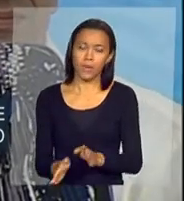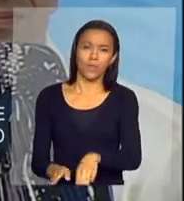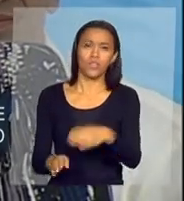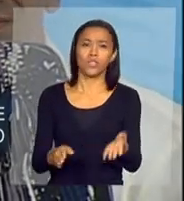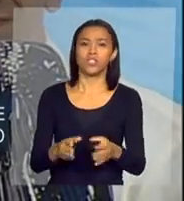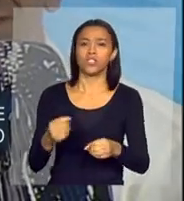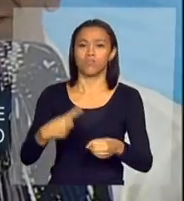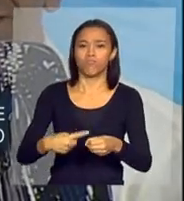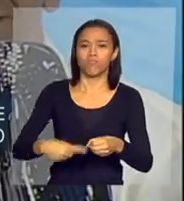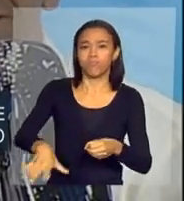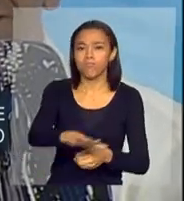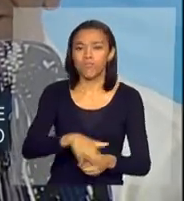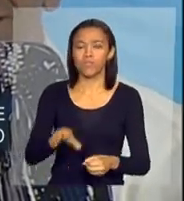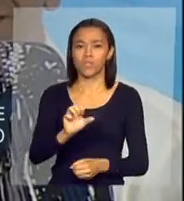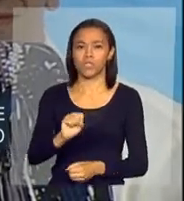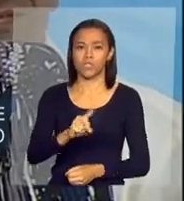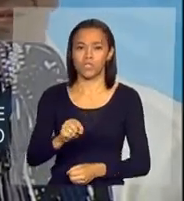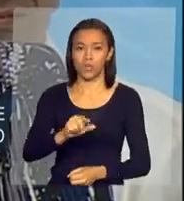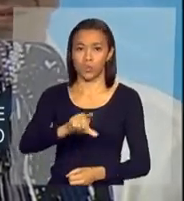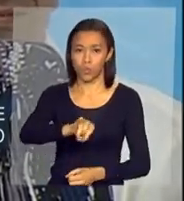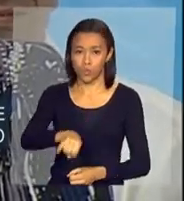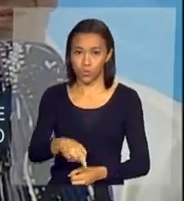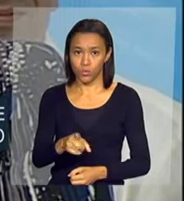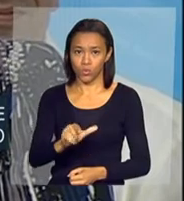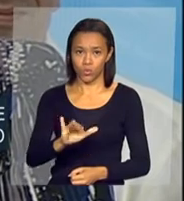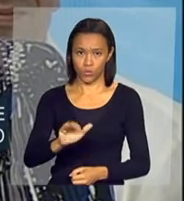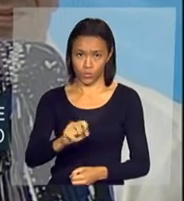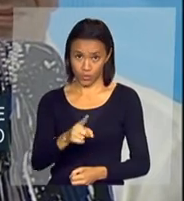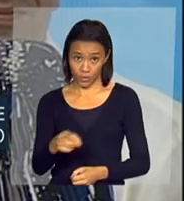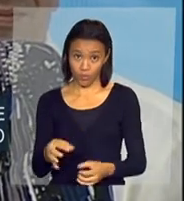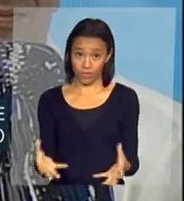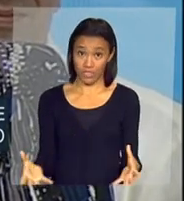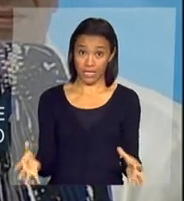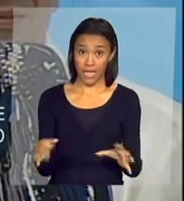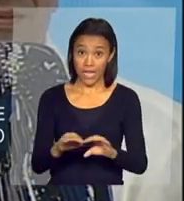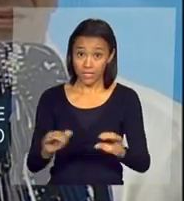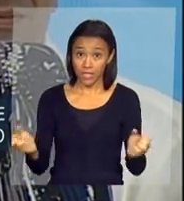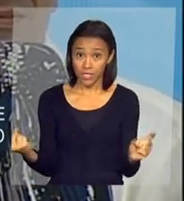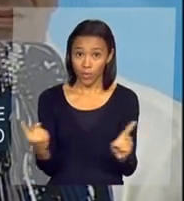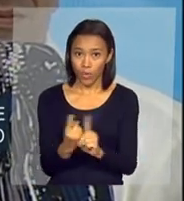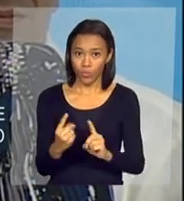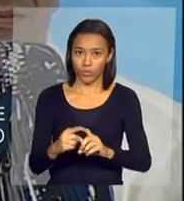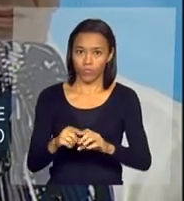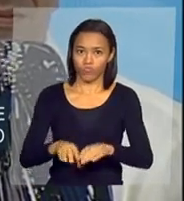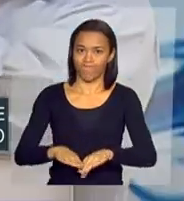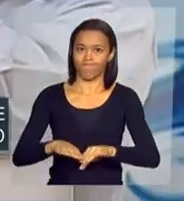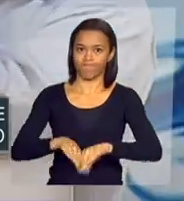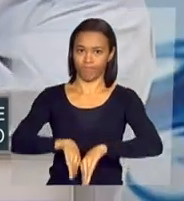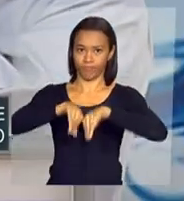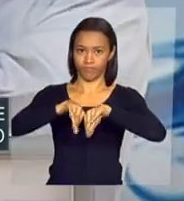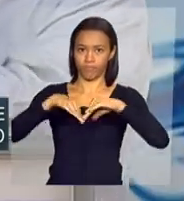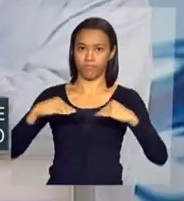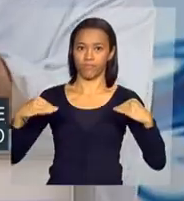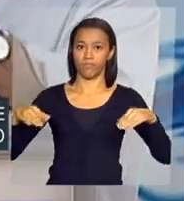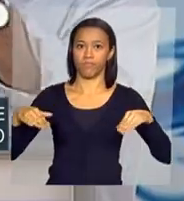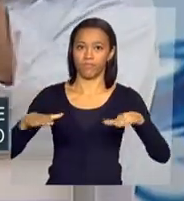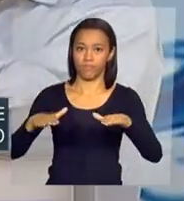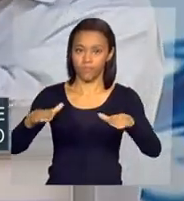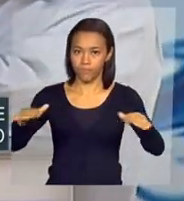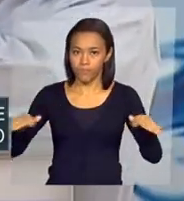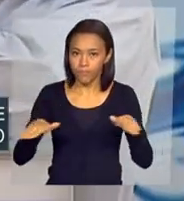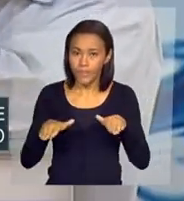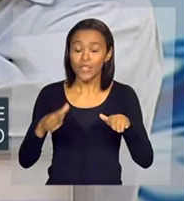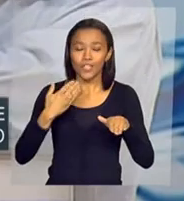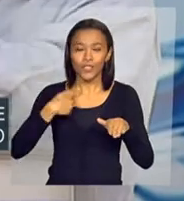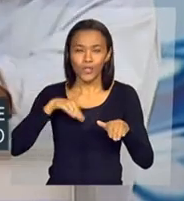Julião, também de pé de serra, se juntam. E foi lá, nesse gargalho, que